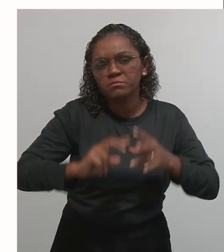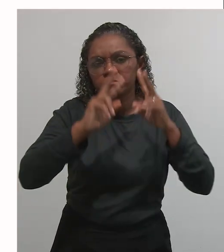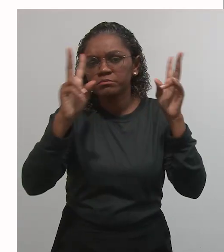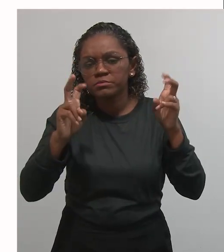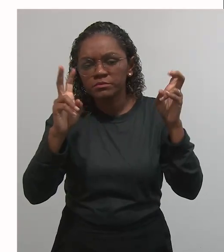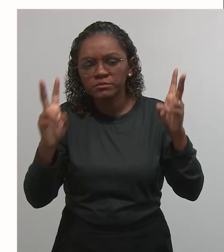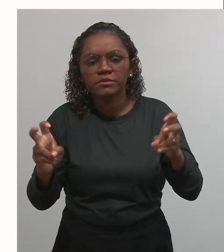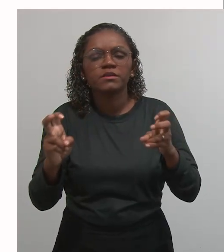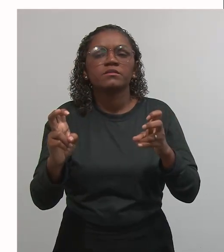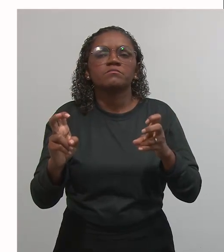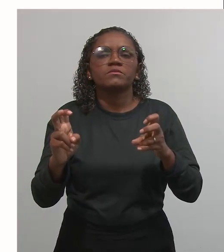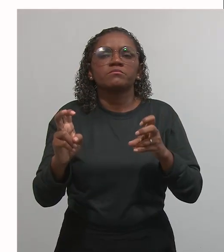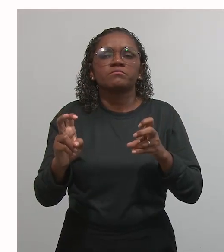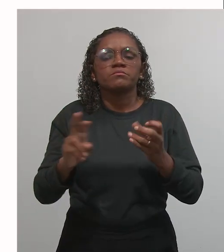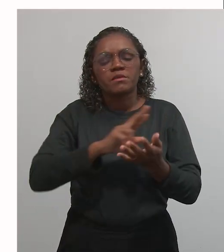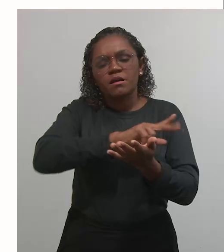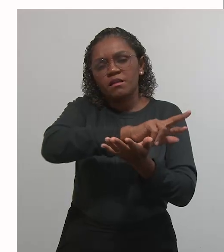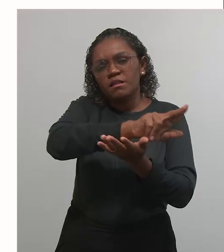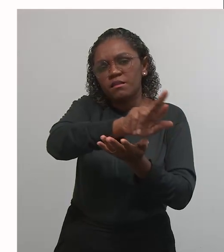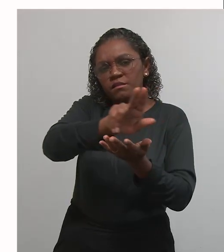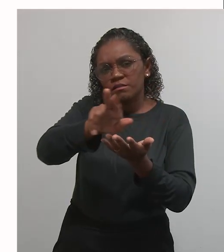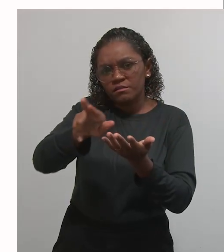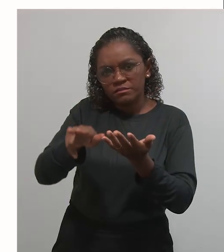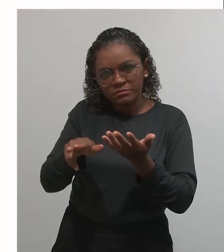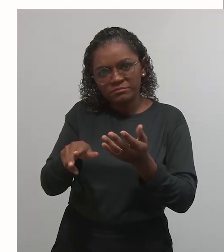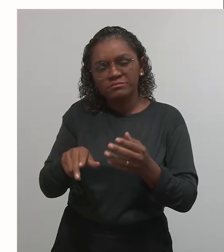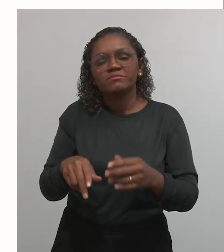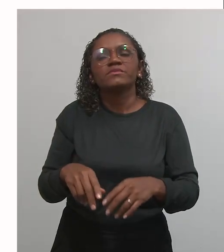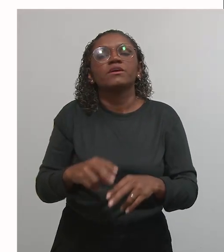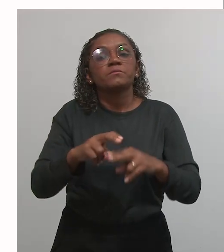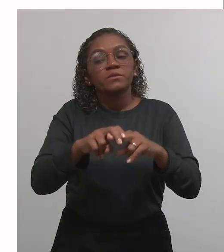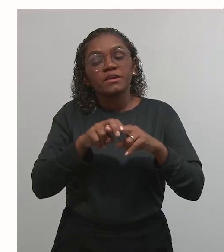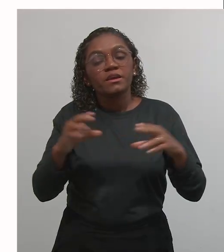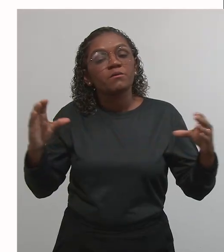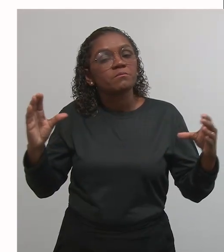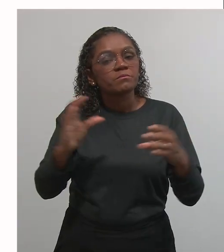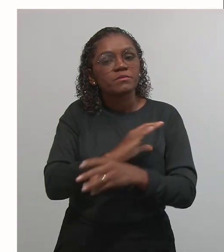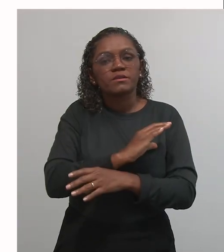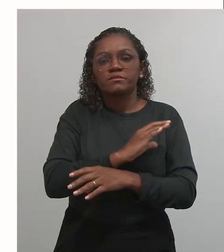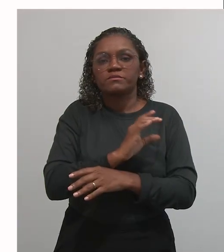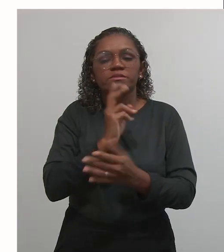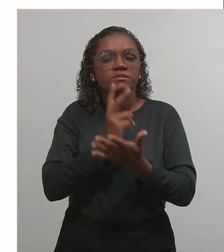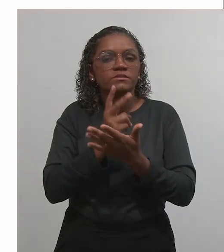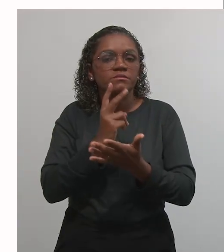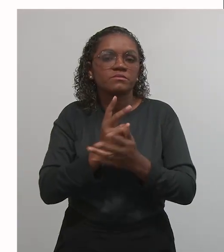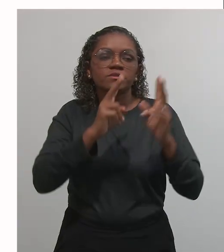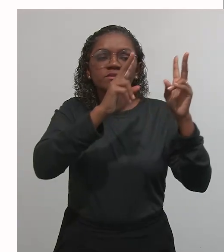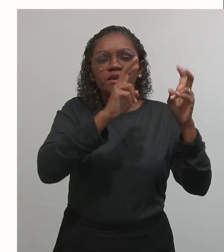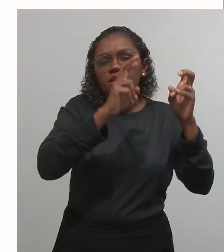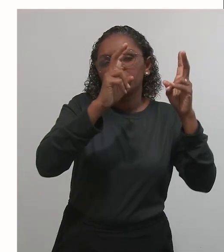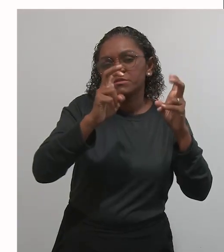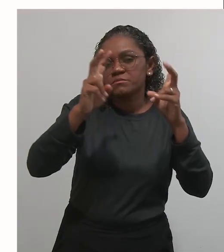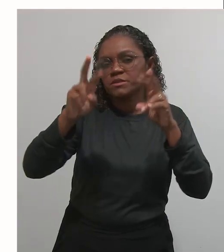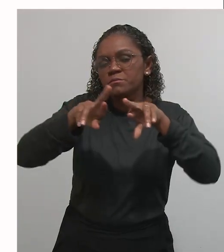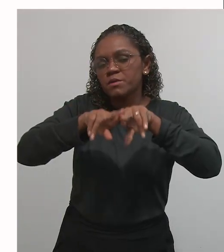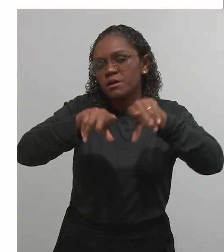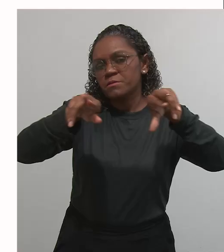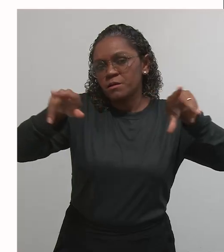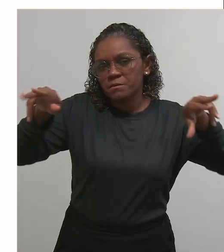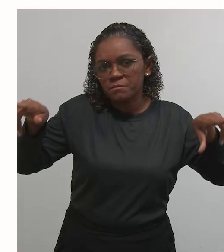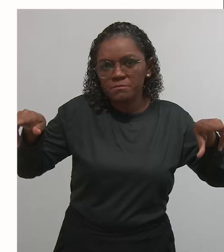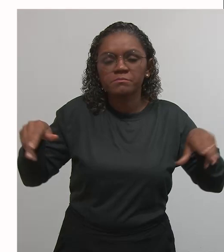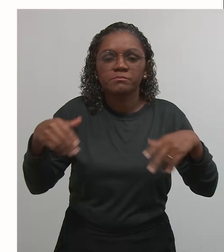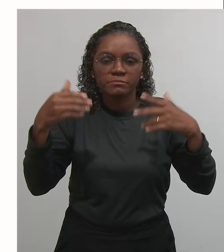ética, política, metafísica. Então, ele era um pensador completo, que falava de tudo um pouco, né? De uma